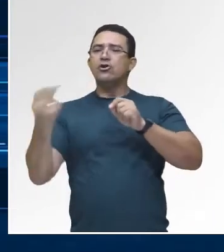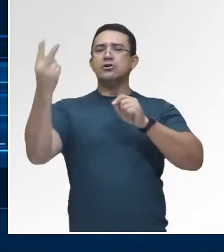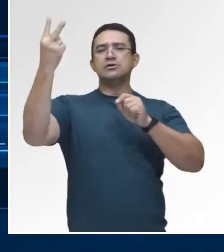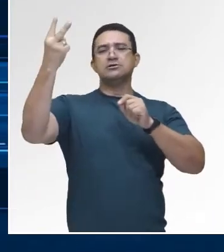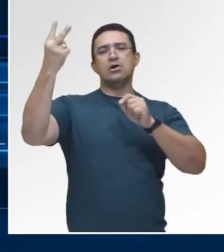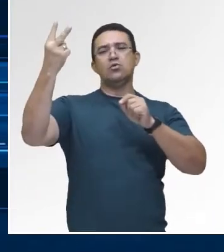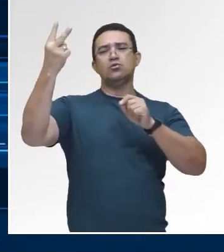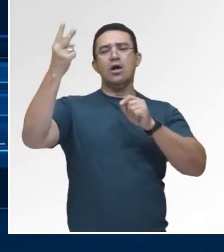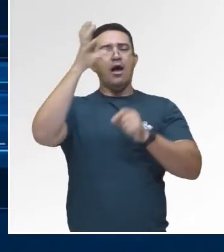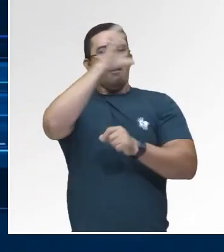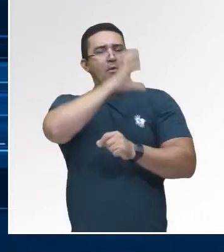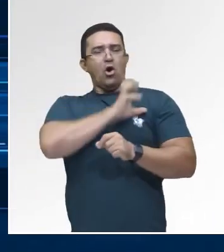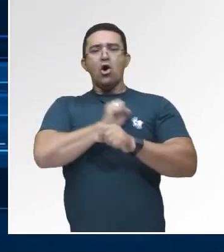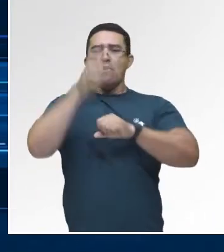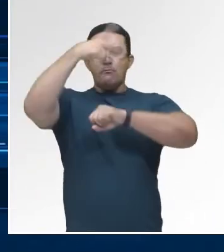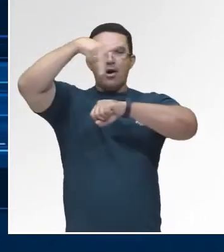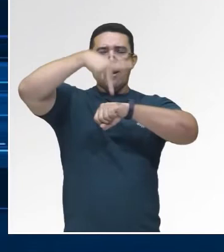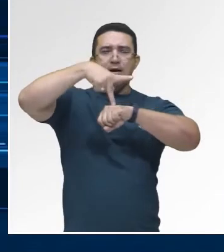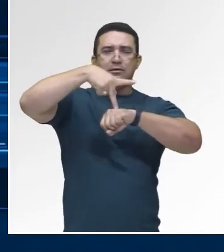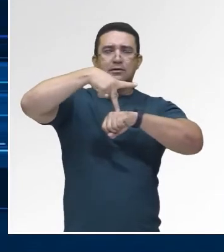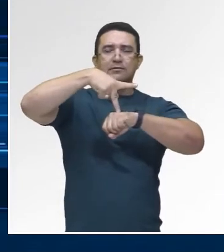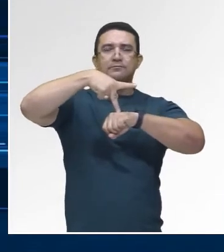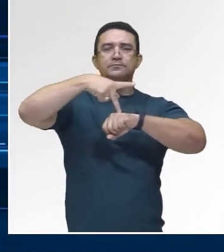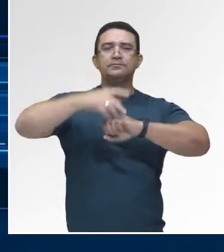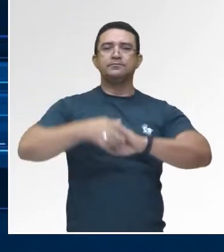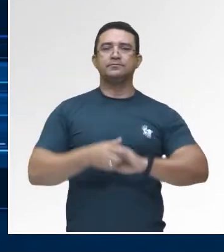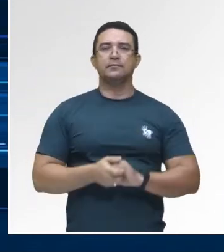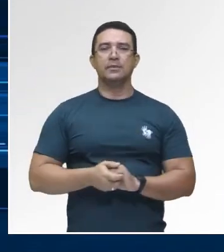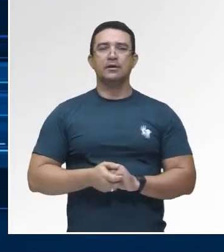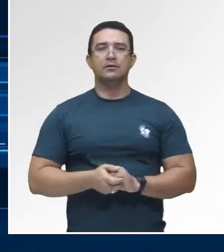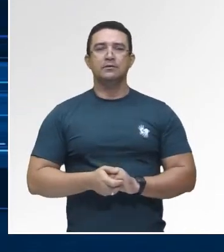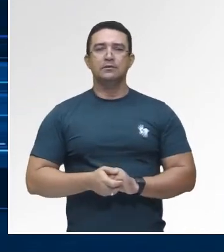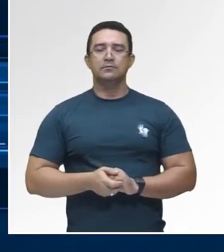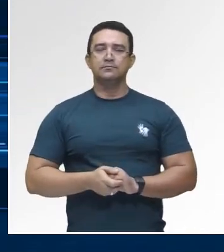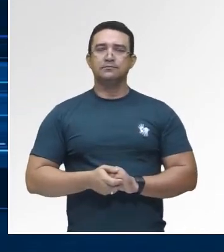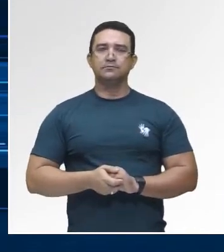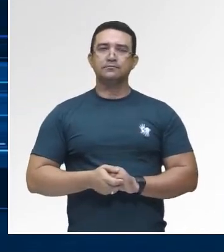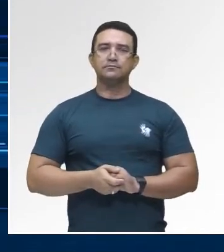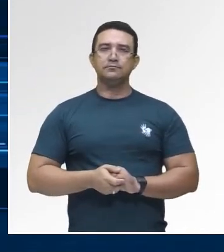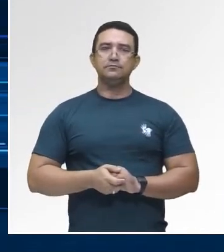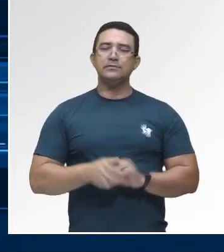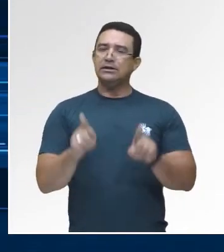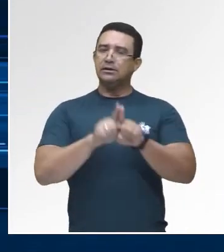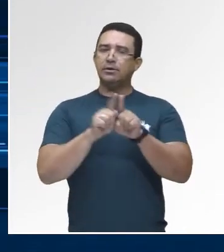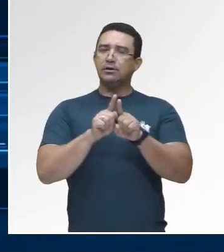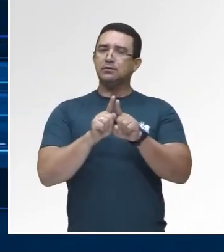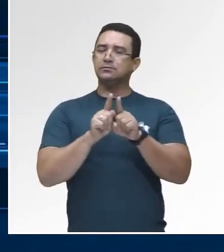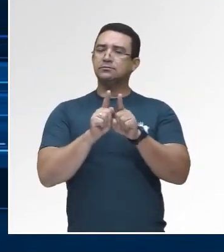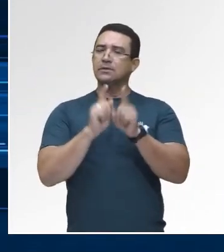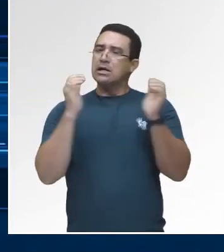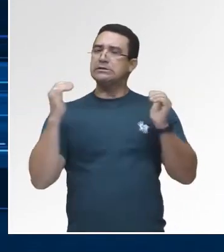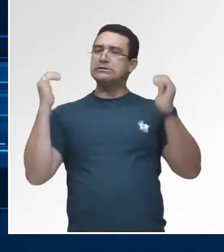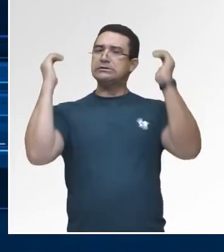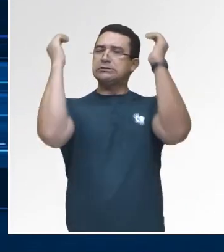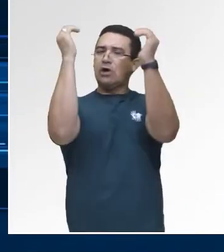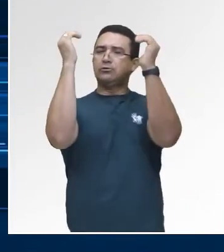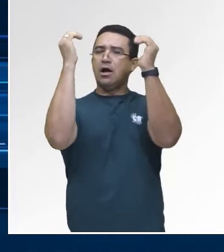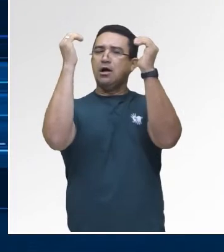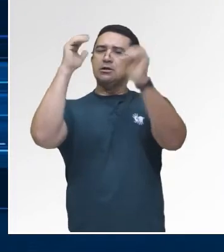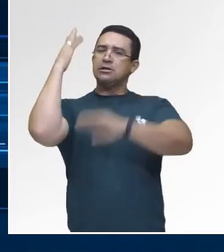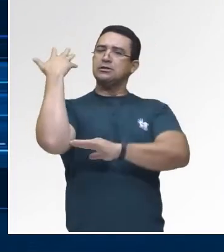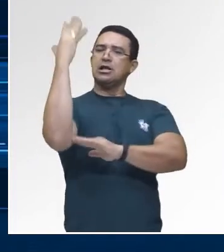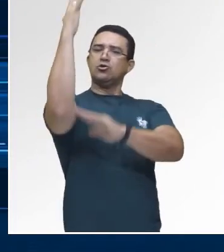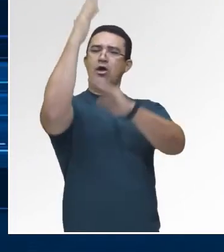geração brasileira, ali, do romantismo brasileiro. Vão exaltar a natureza da